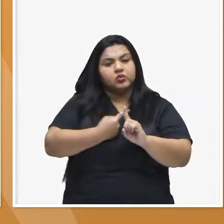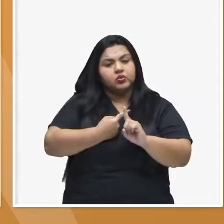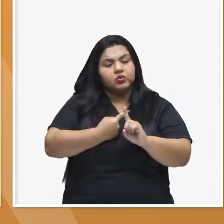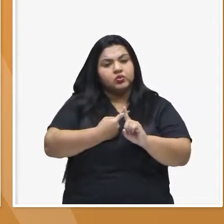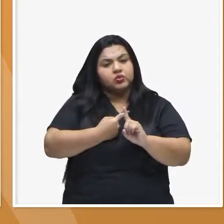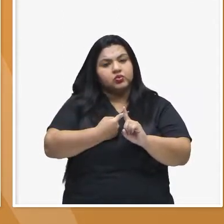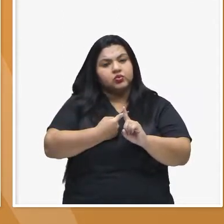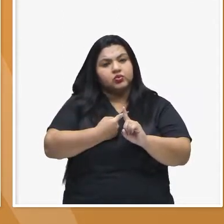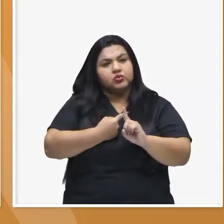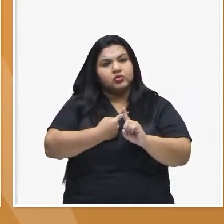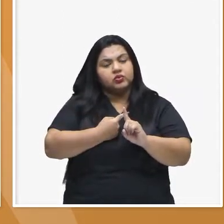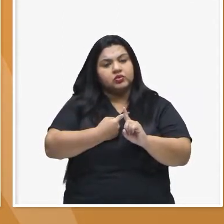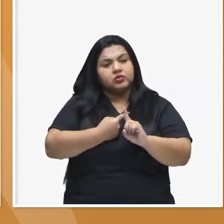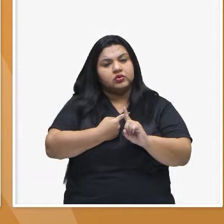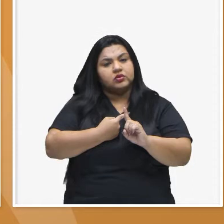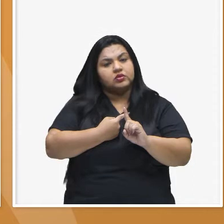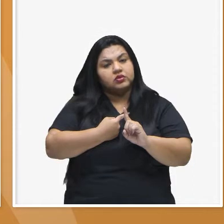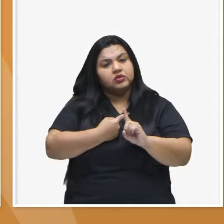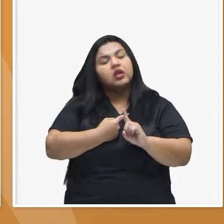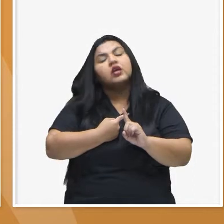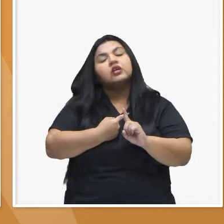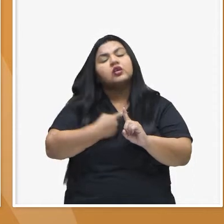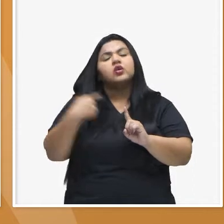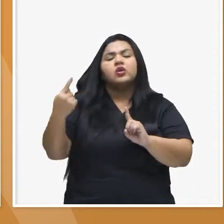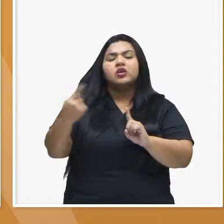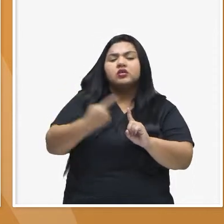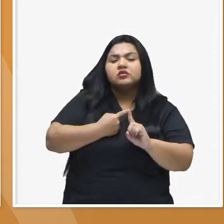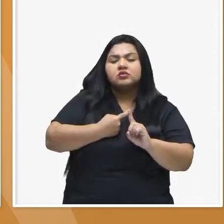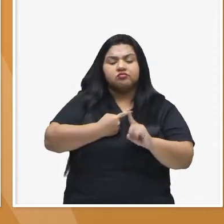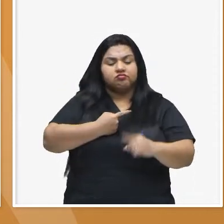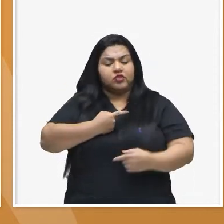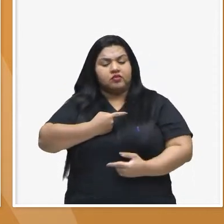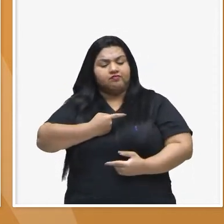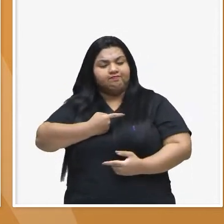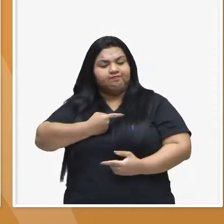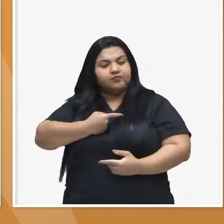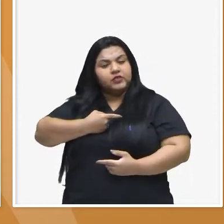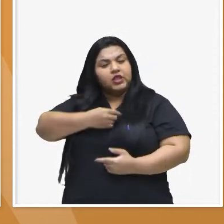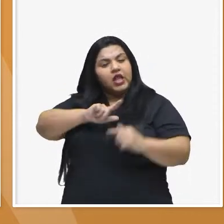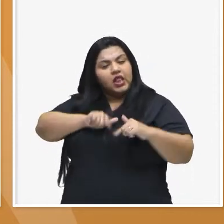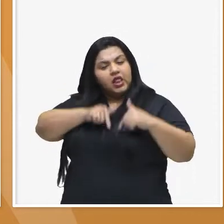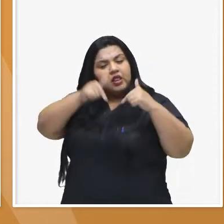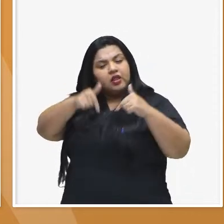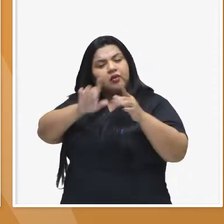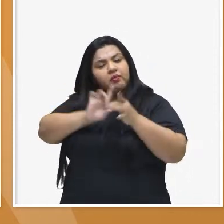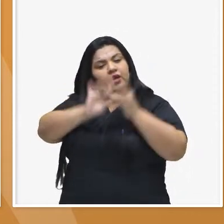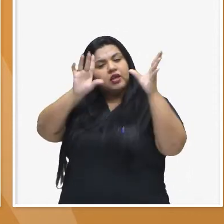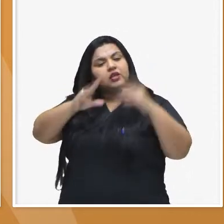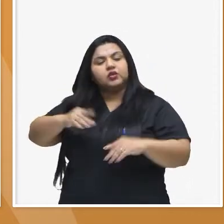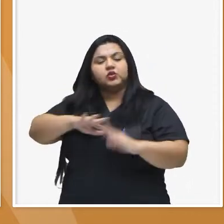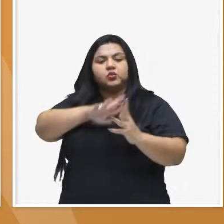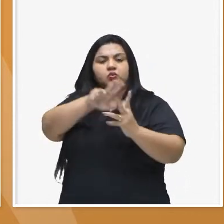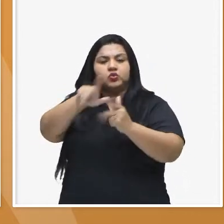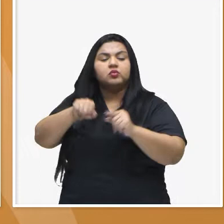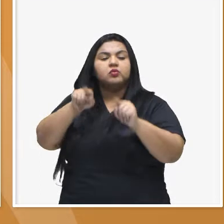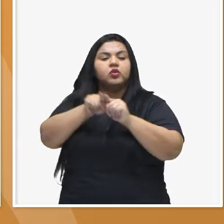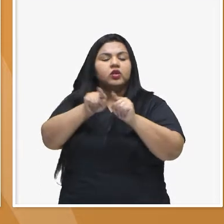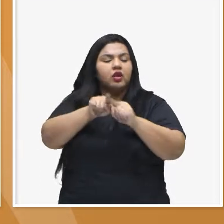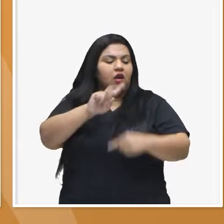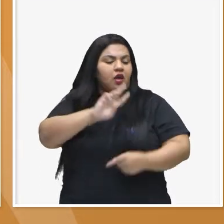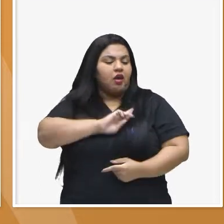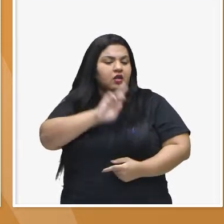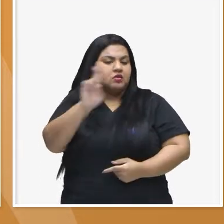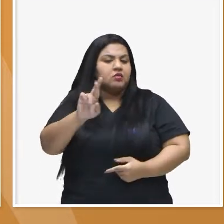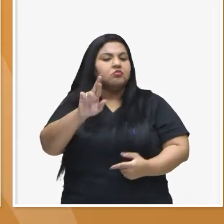né, existência no mundo. Então, nós temos crenças, porque a religião também faz parte desse